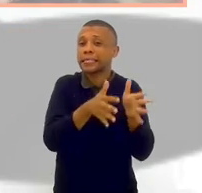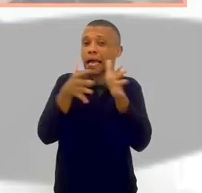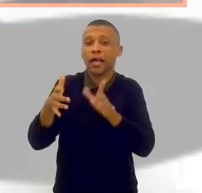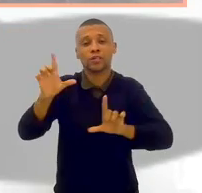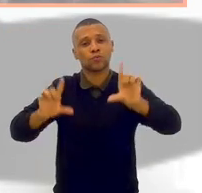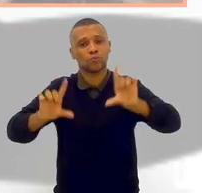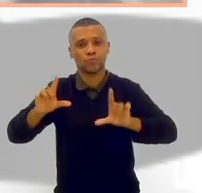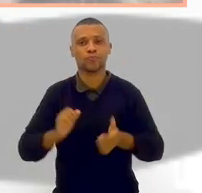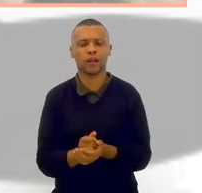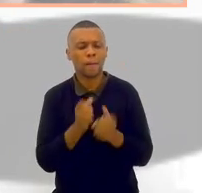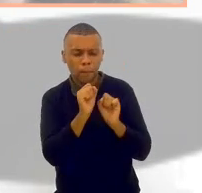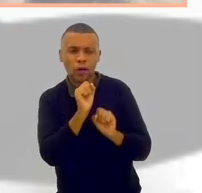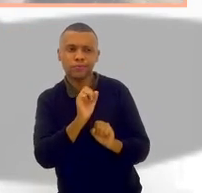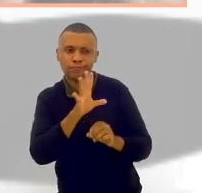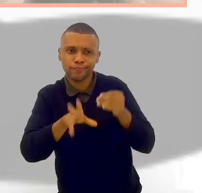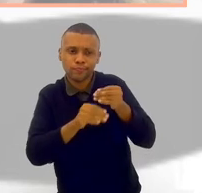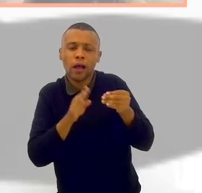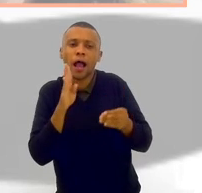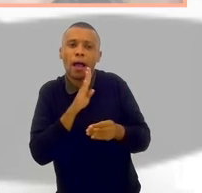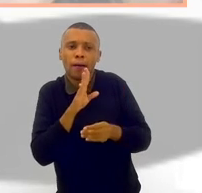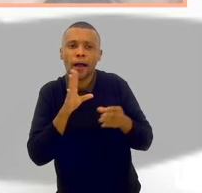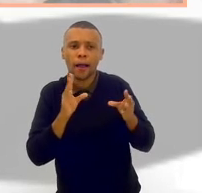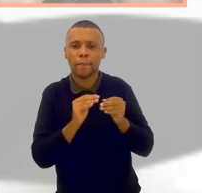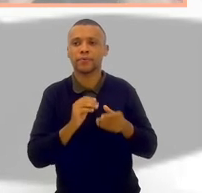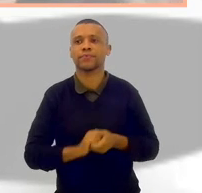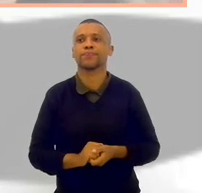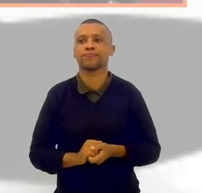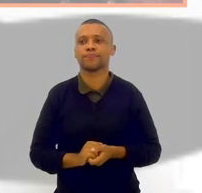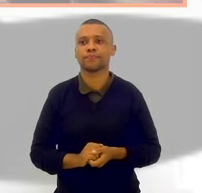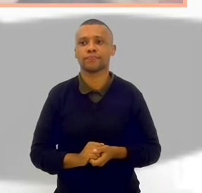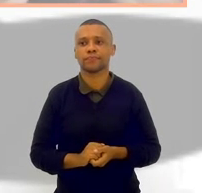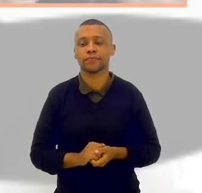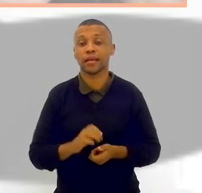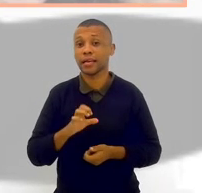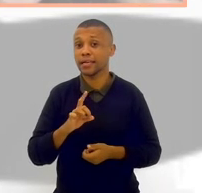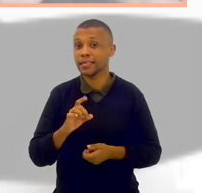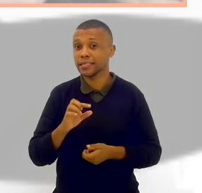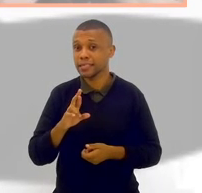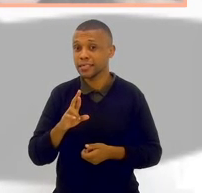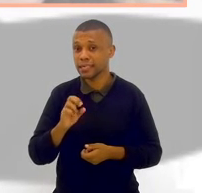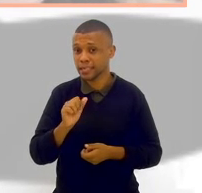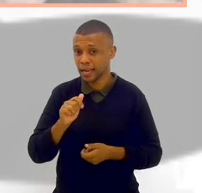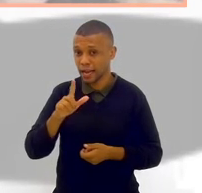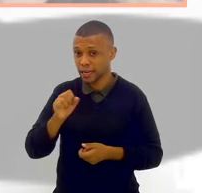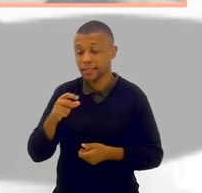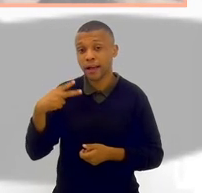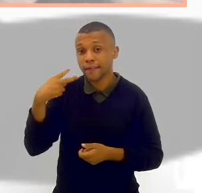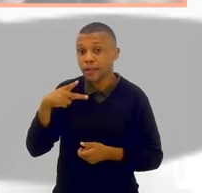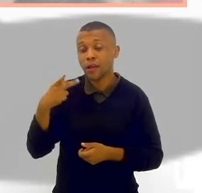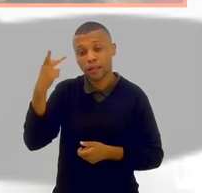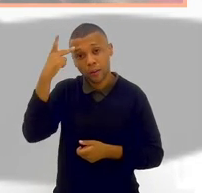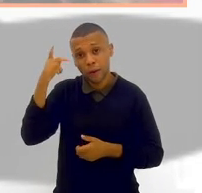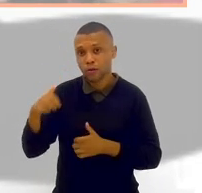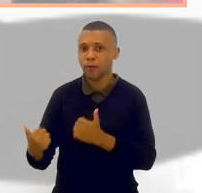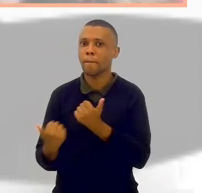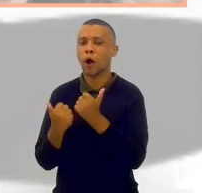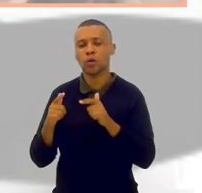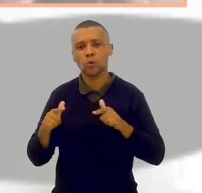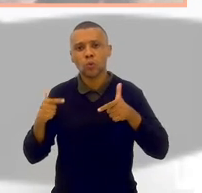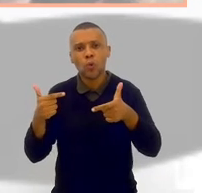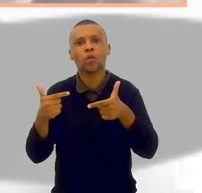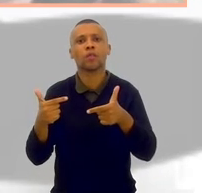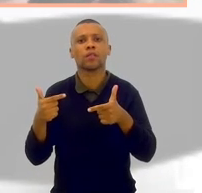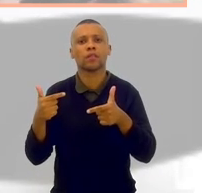né? Deixa eu só, posso falar só uma coisinha rapidinho? Sim. Edir Salles, vereadora de São Paulo, que nos apoia em todas